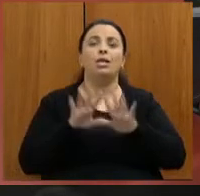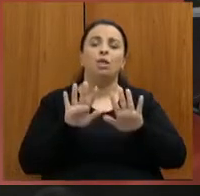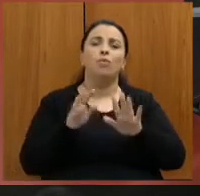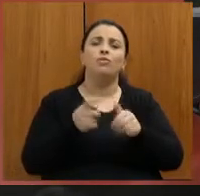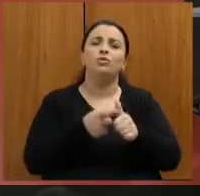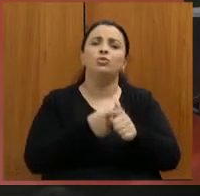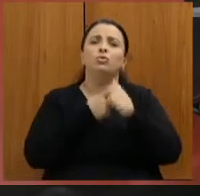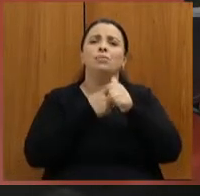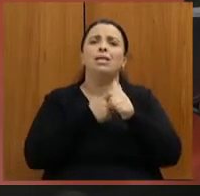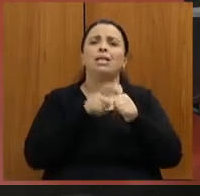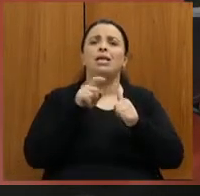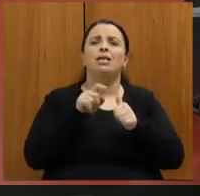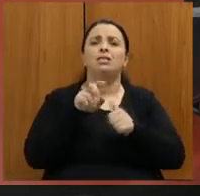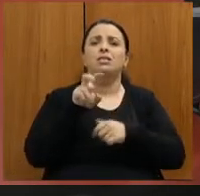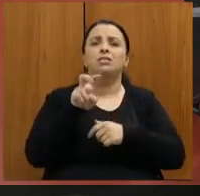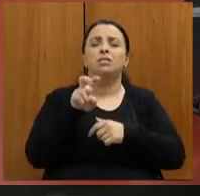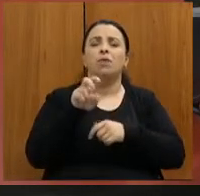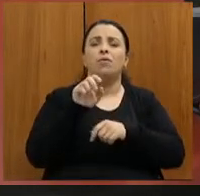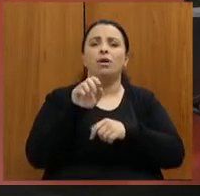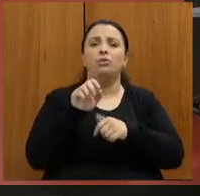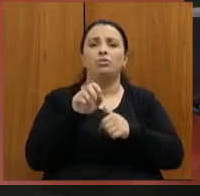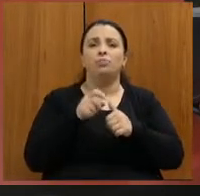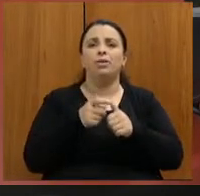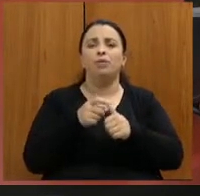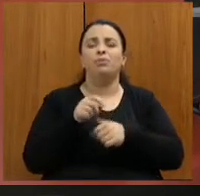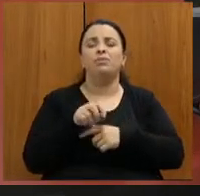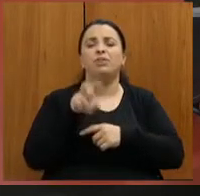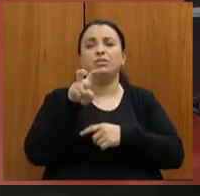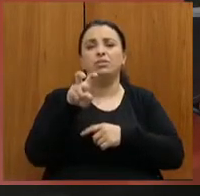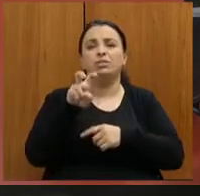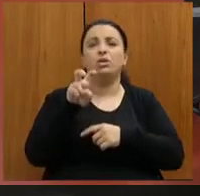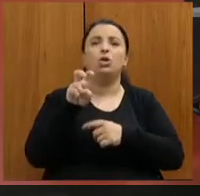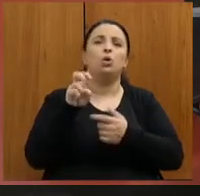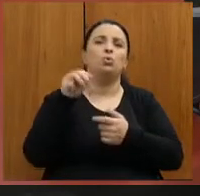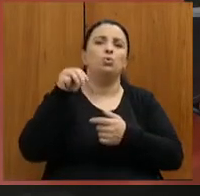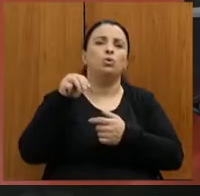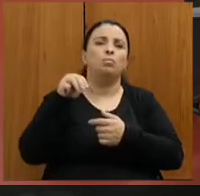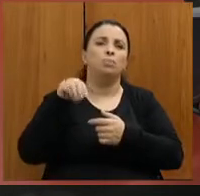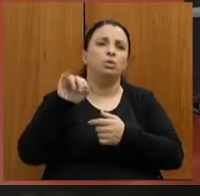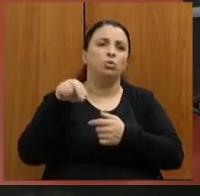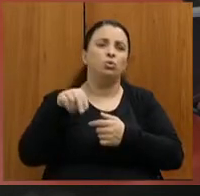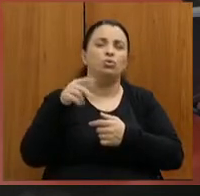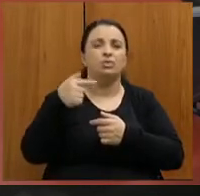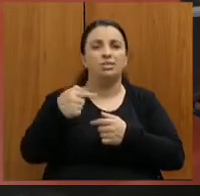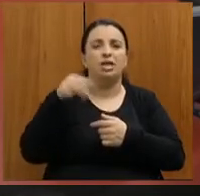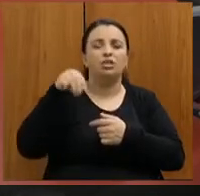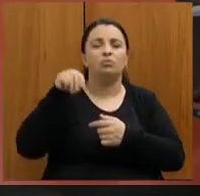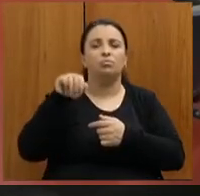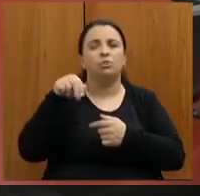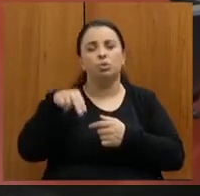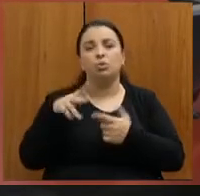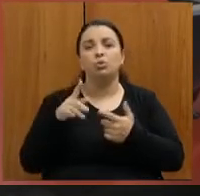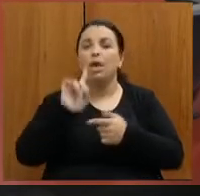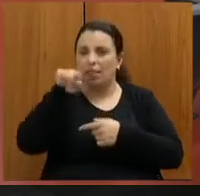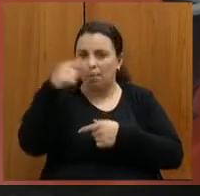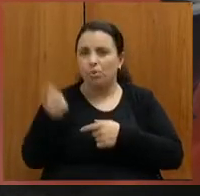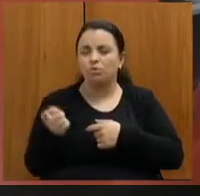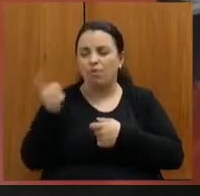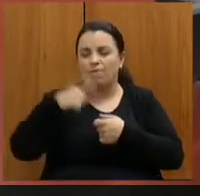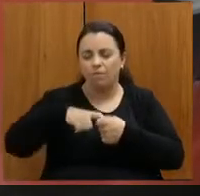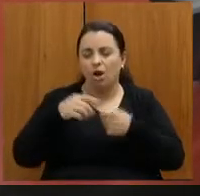por 5 a 7 minutos no máximo e reabrimos os nossos trabalhos para a gente terminar aqui com a